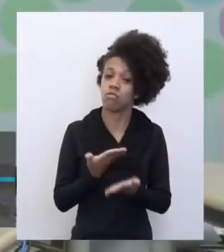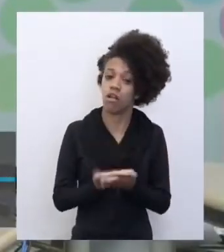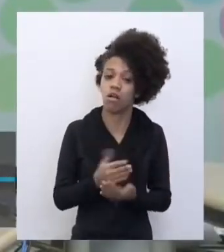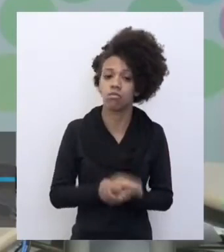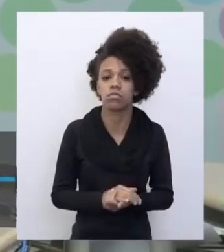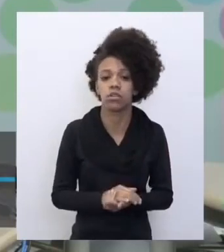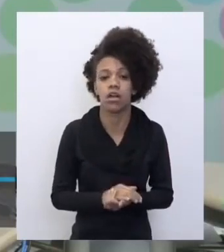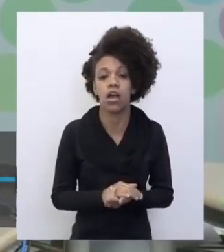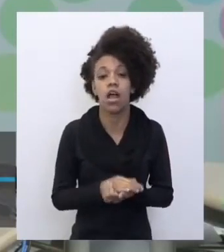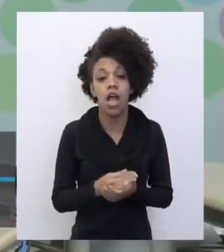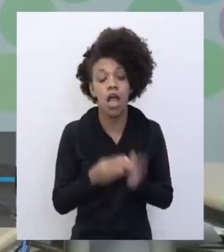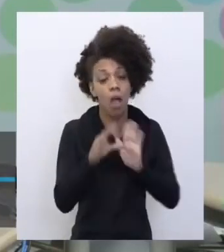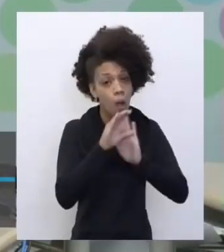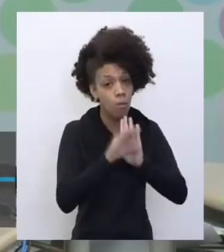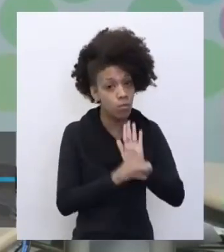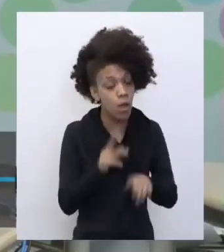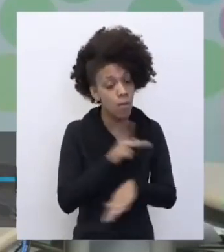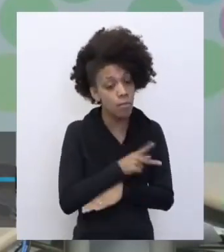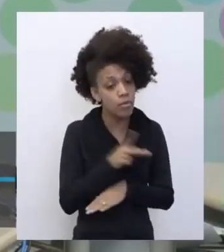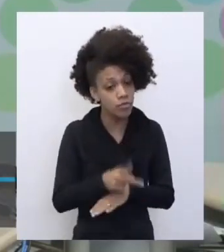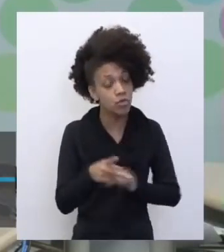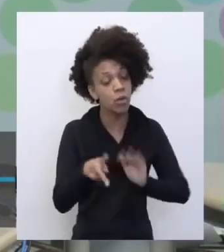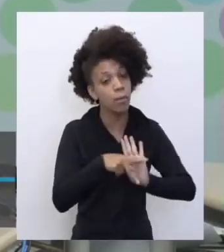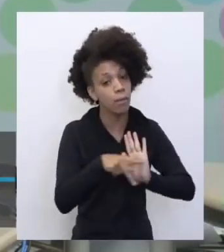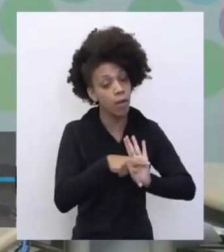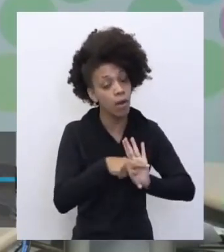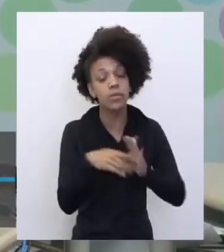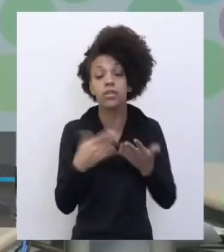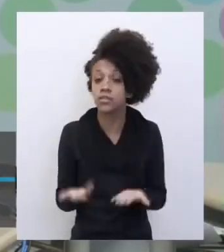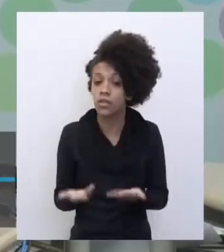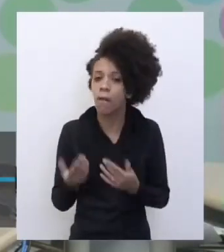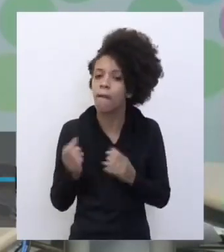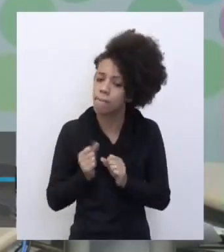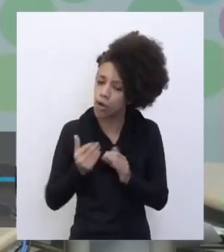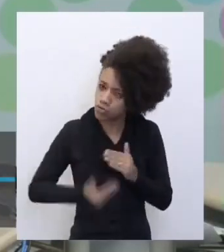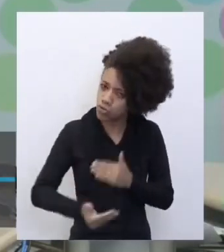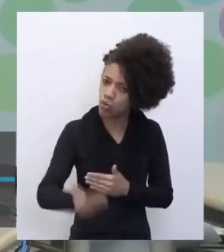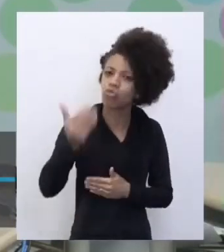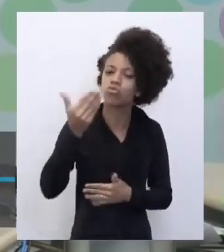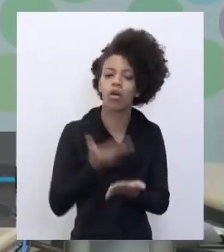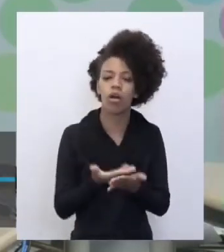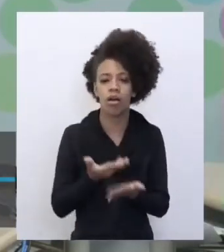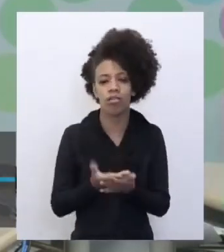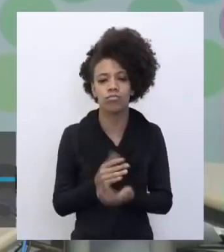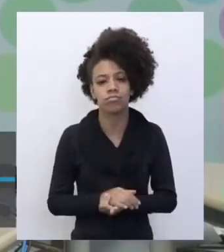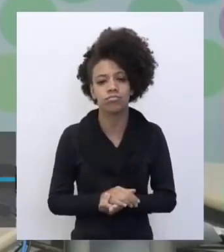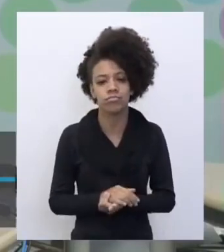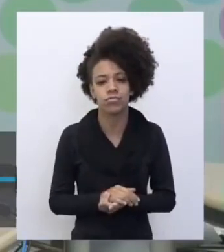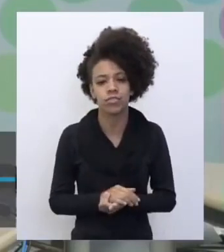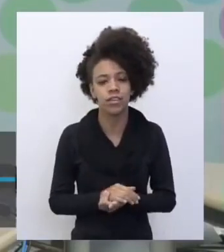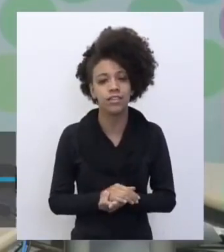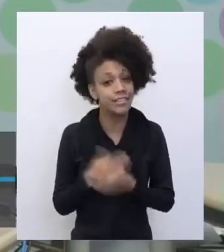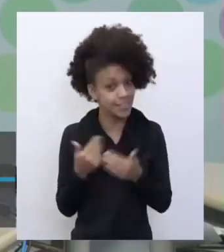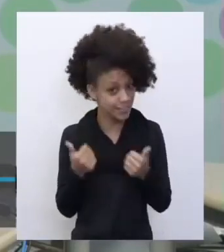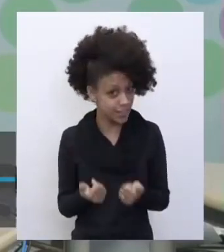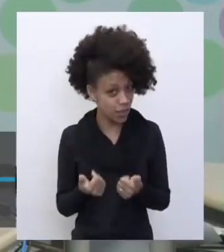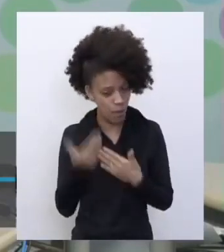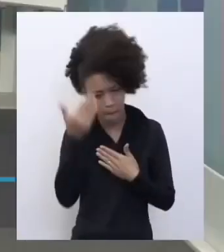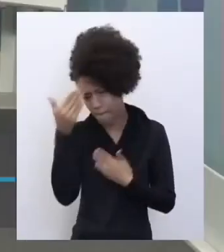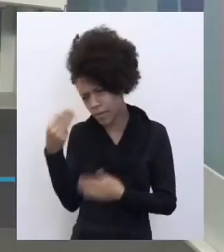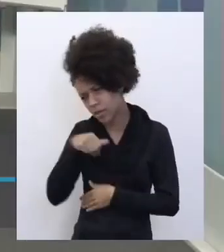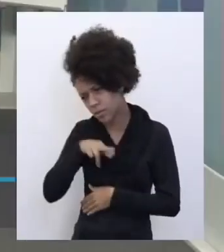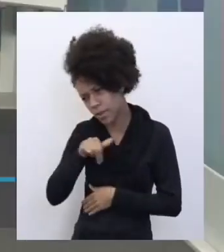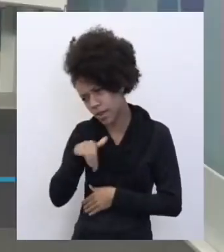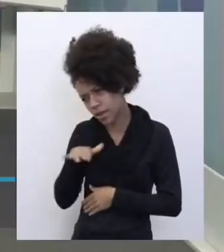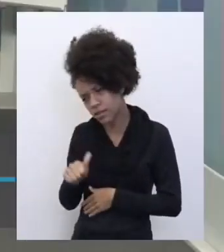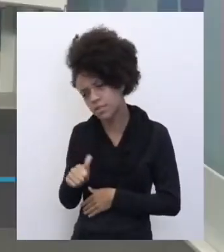recorte do caderno do aluno e do professor. E depois vocês podem prosseguir essa aula continuar os estudos, tá certo? Obrigada, professora